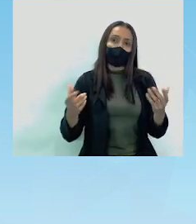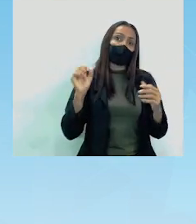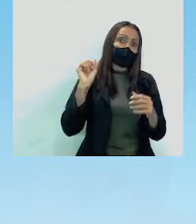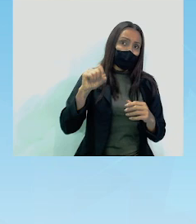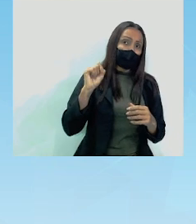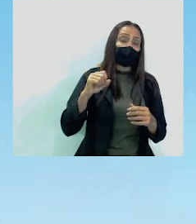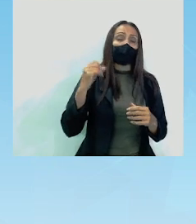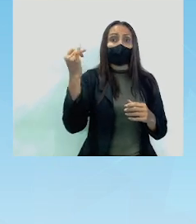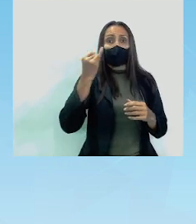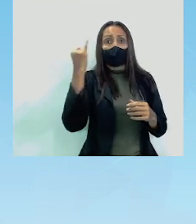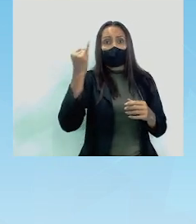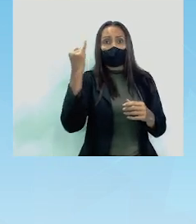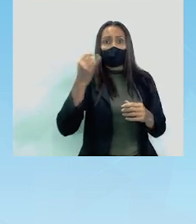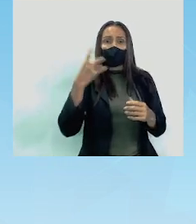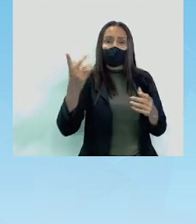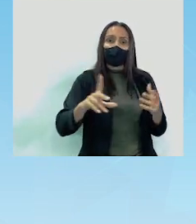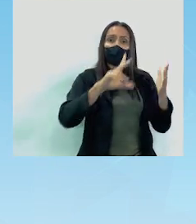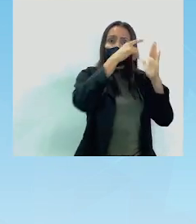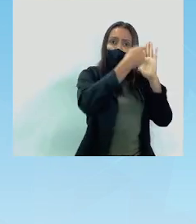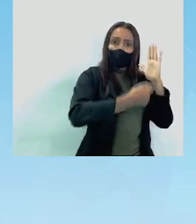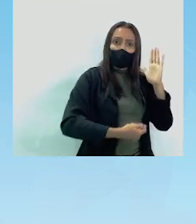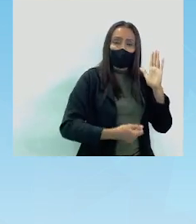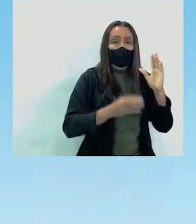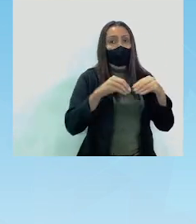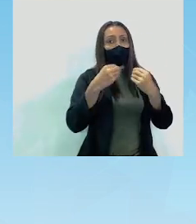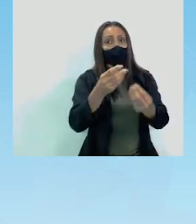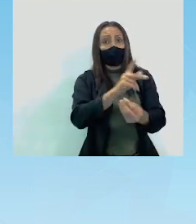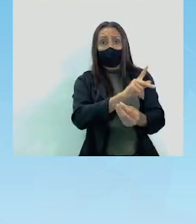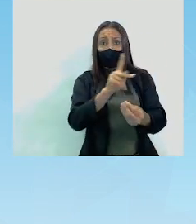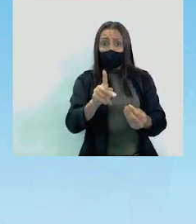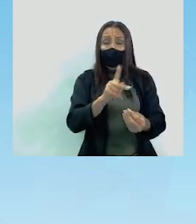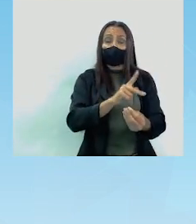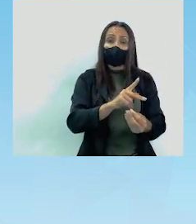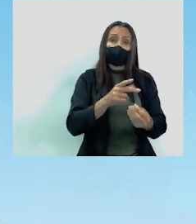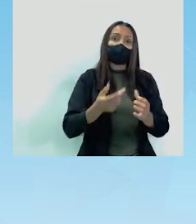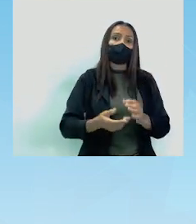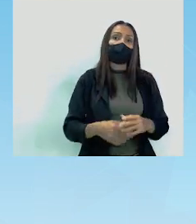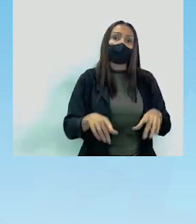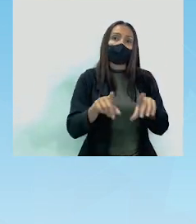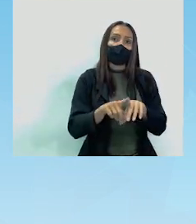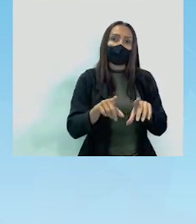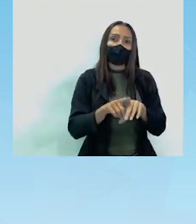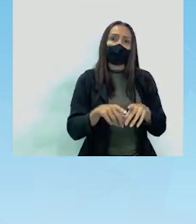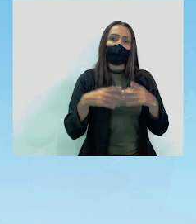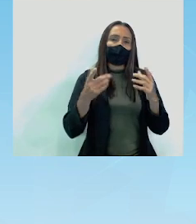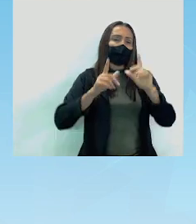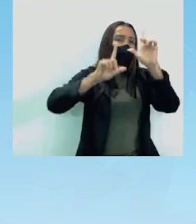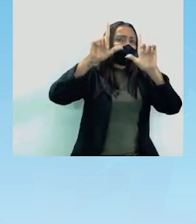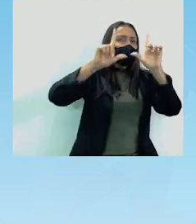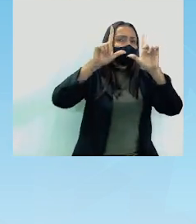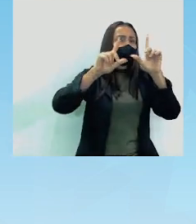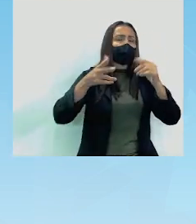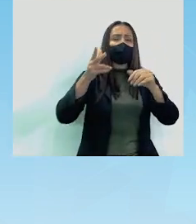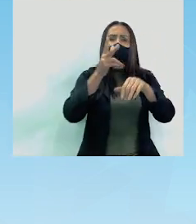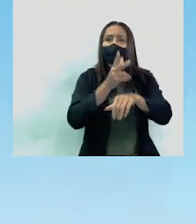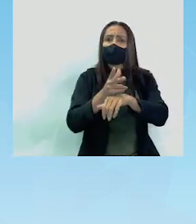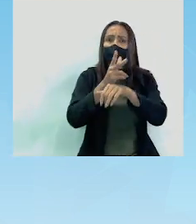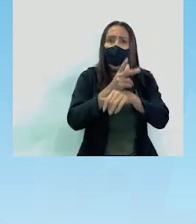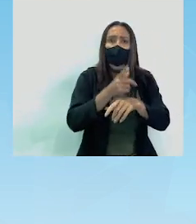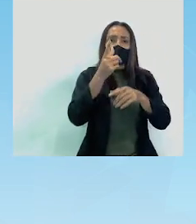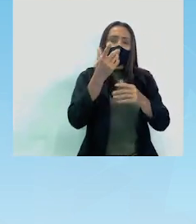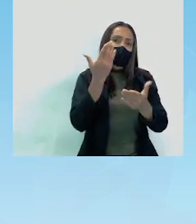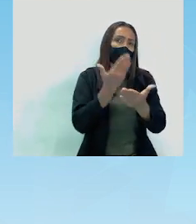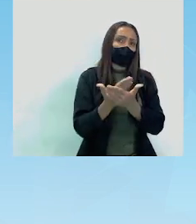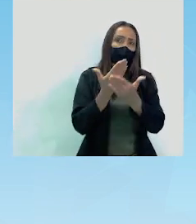Seria importante, aí vocês destacam isso aí, podem entregar ao professor, né? E também assistir esse vídeo, né? Vocês conseguem, através da aula,